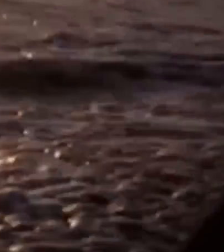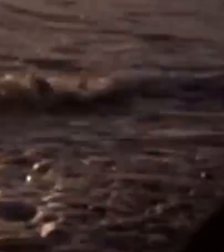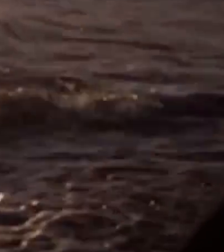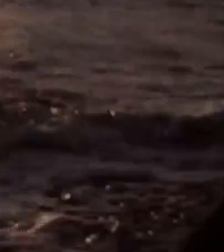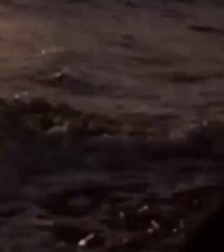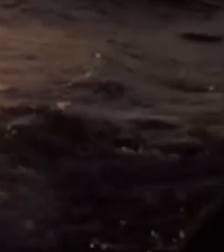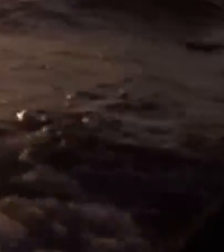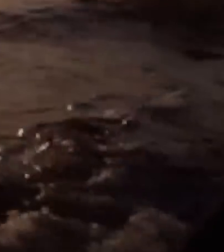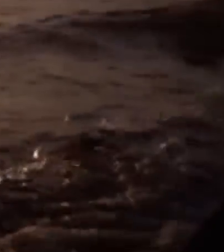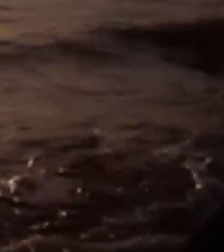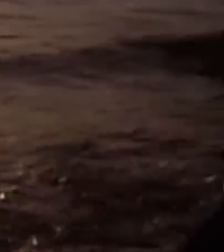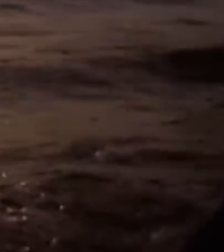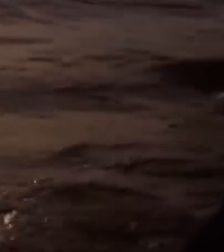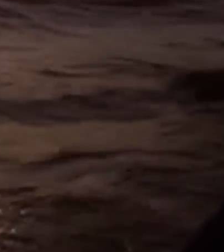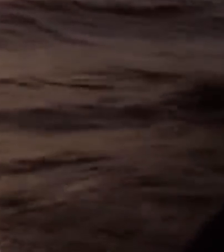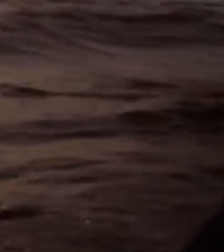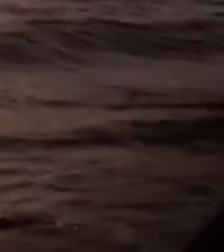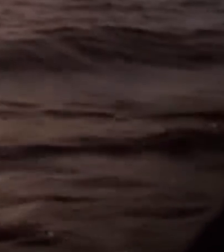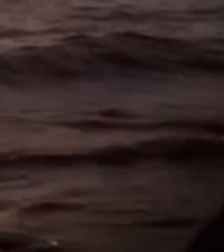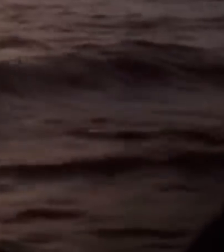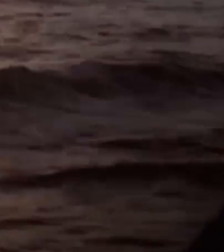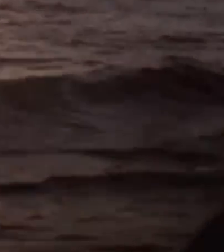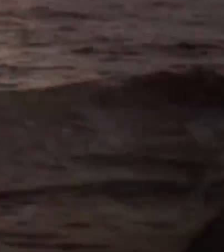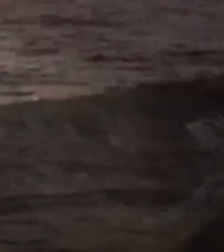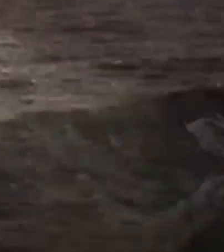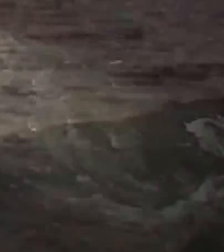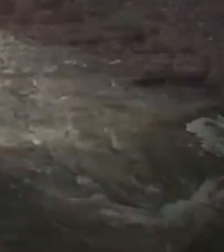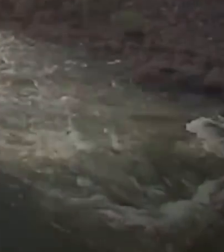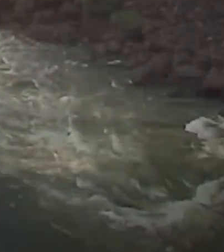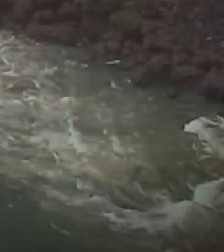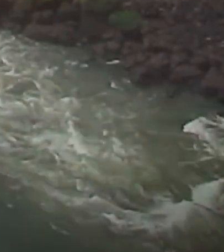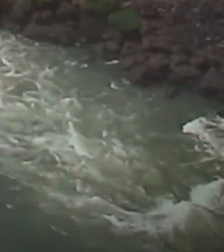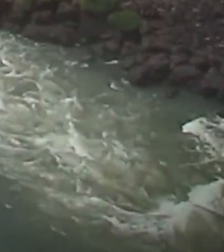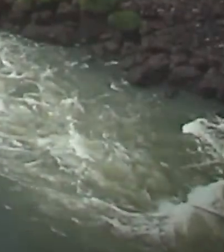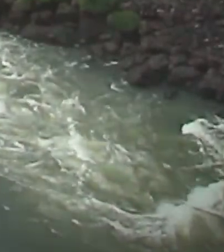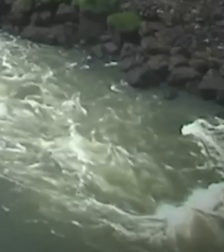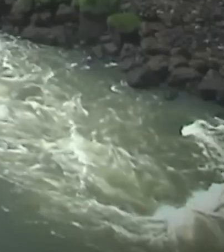nasce o sol e nem faz distinção assim